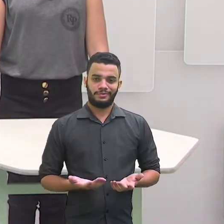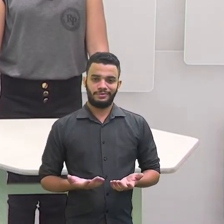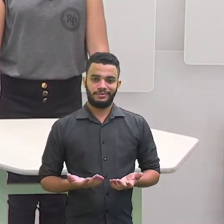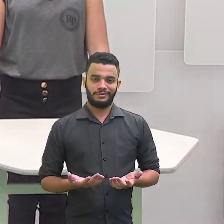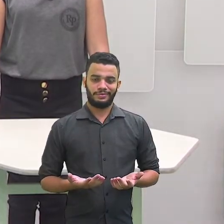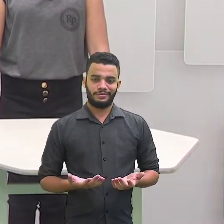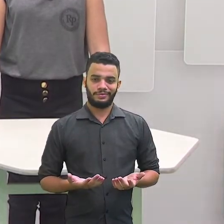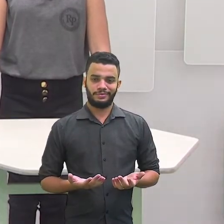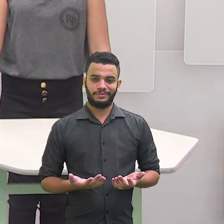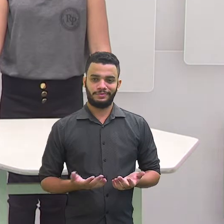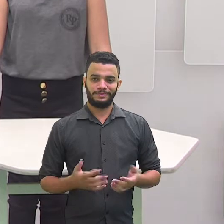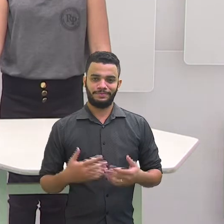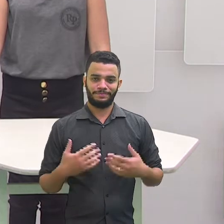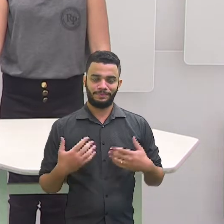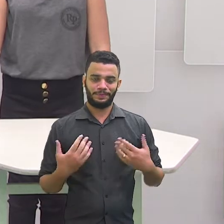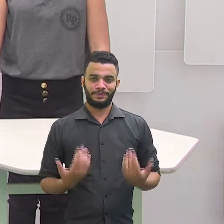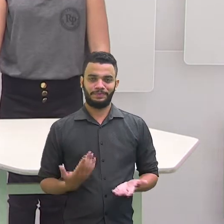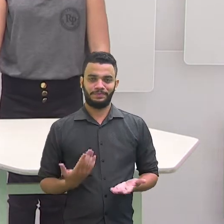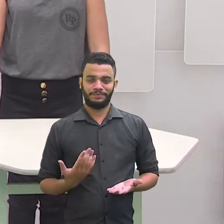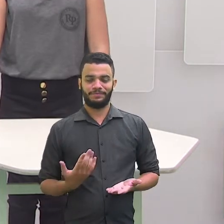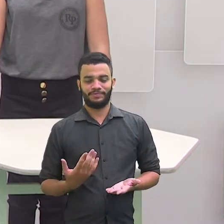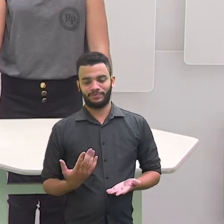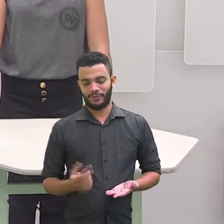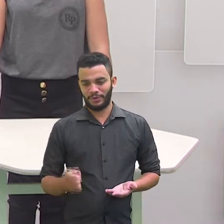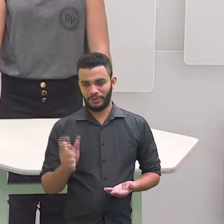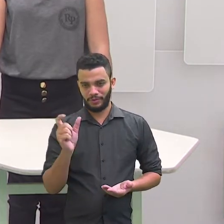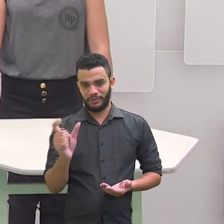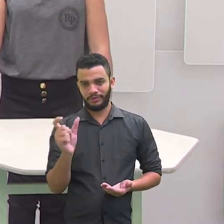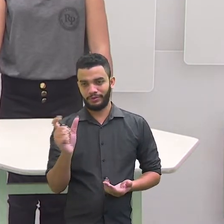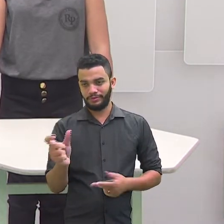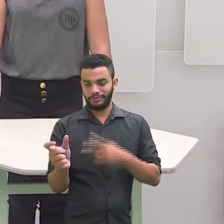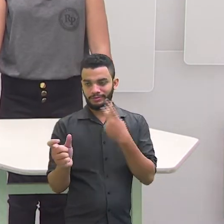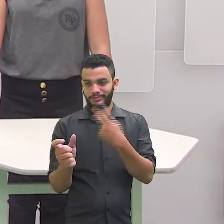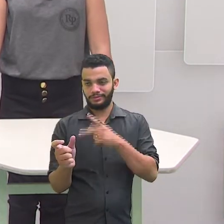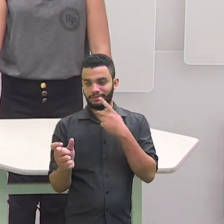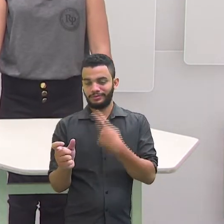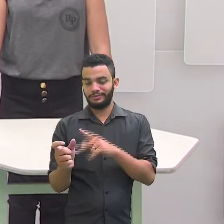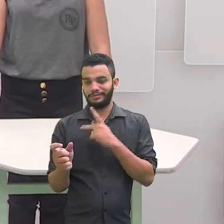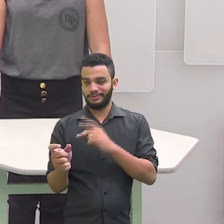Então, Nicole, será que você acertou